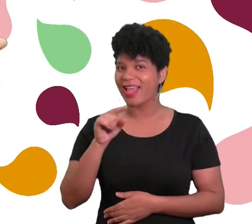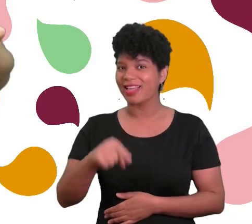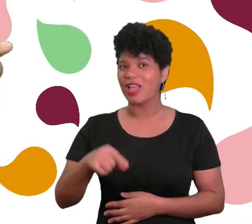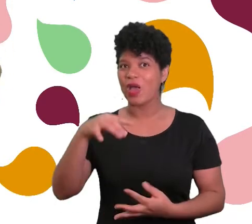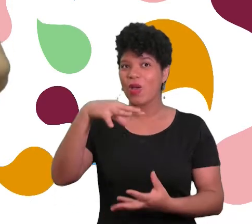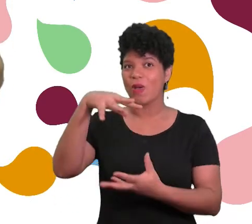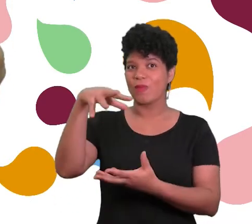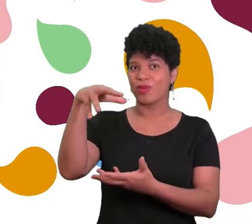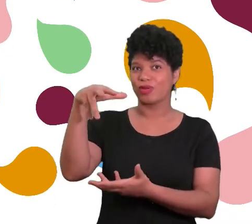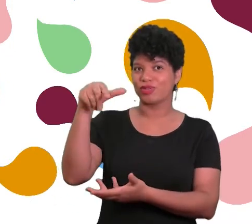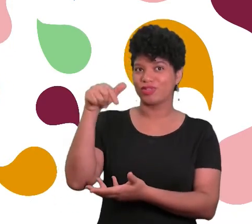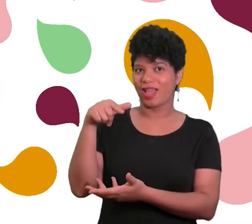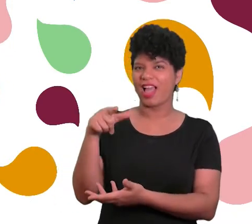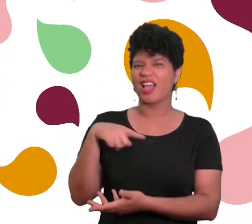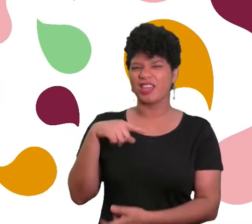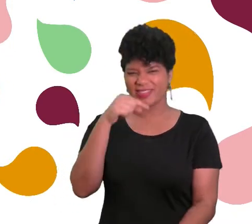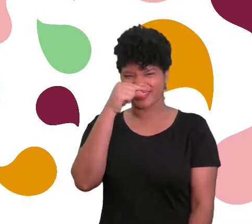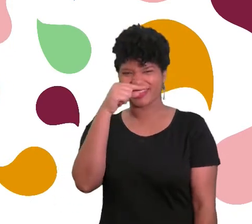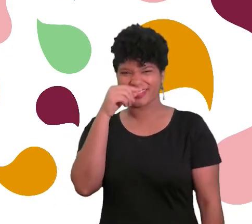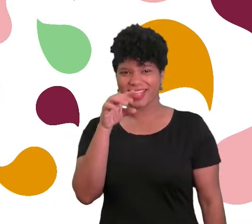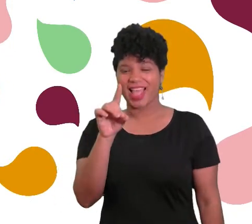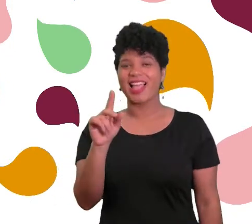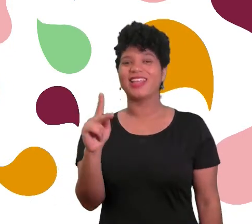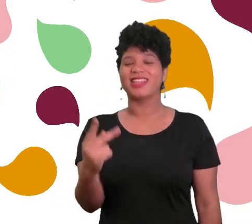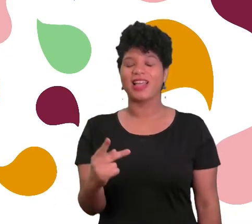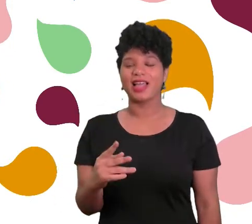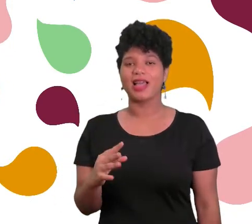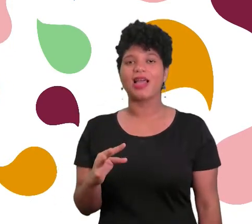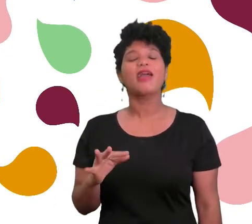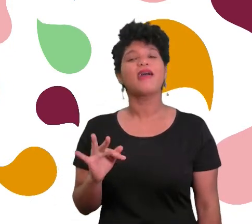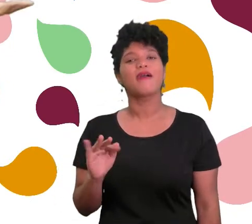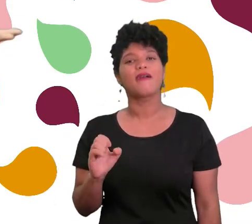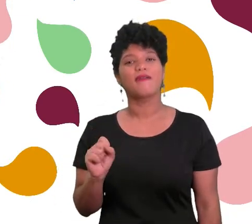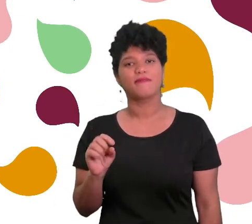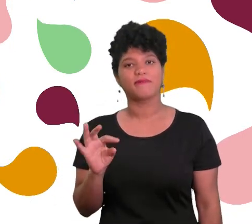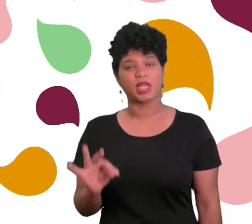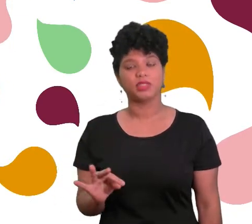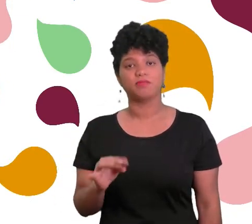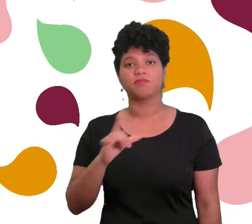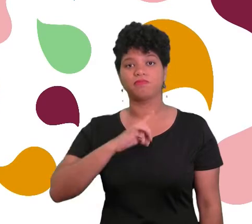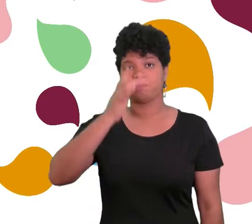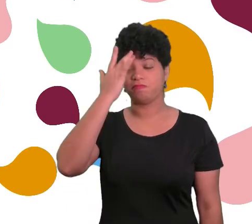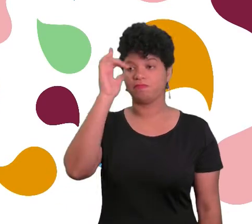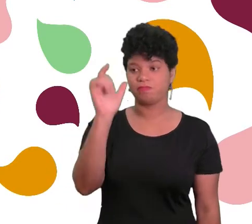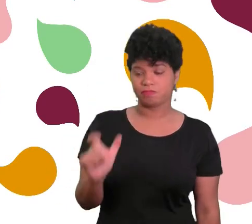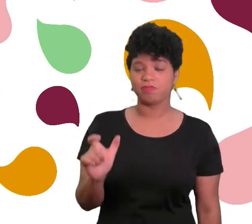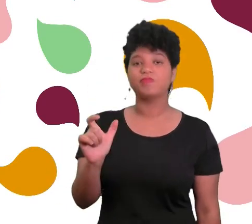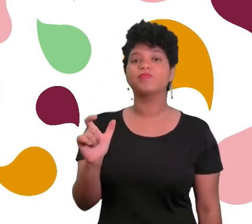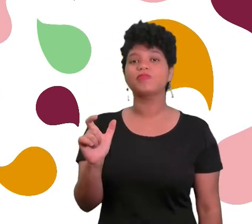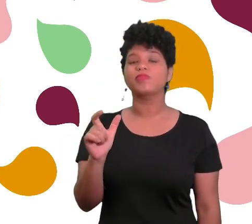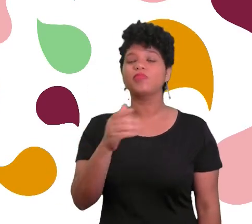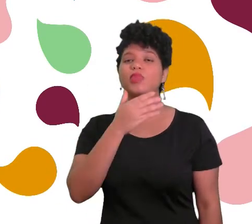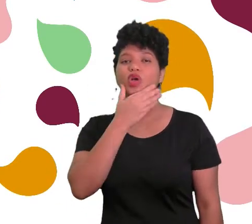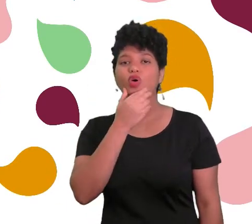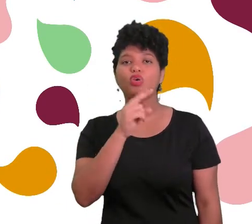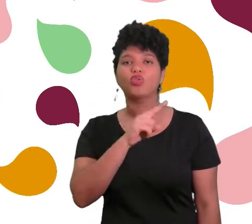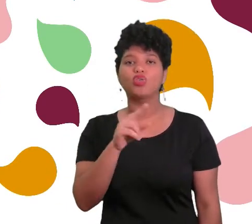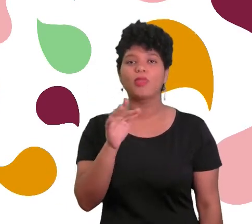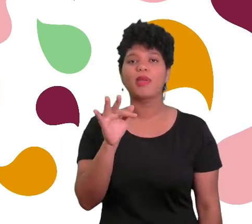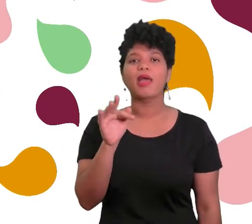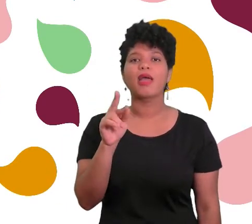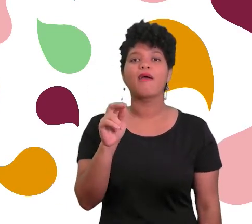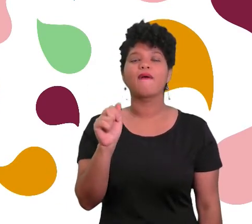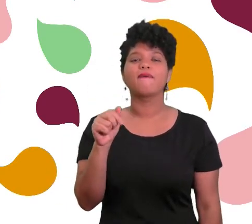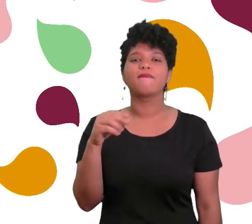mundiais. Olha que chique aqui no DH Fest. E o responsável pela curadoria desses filmes é o cineasta Francisco